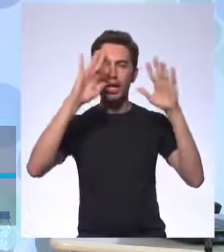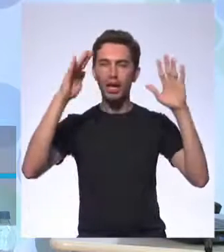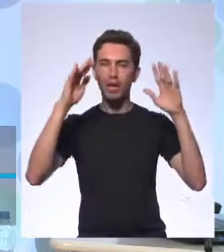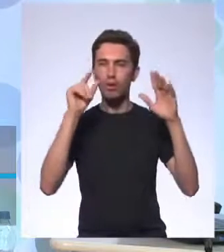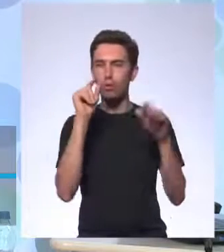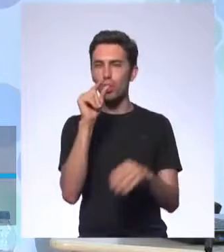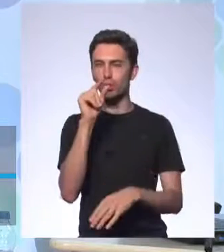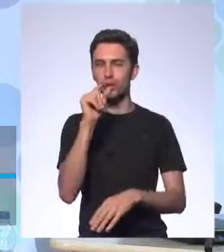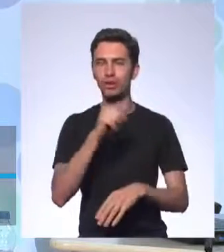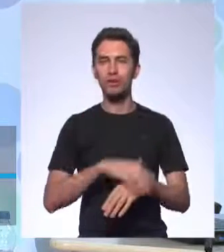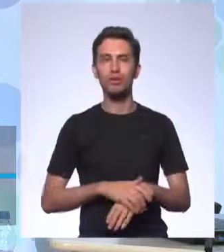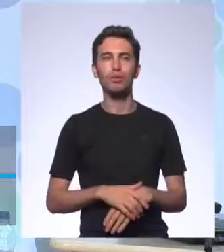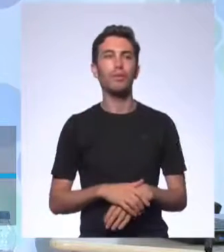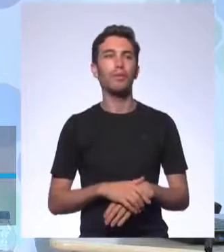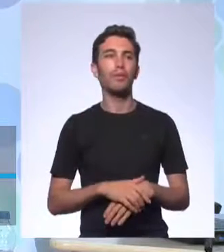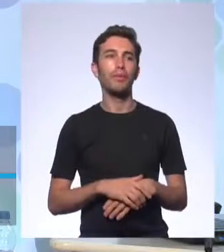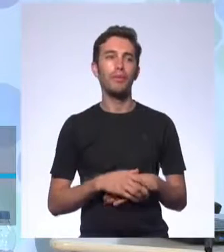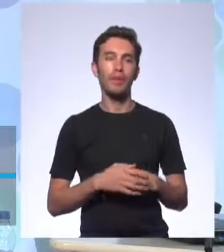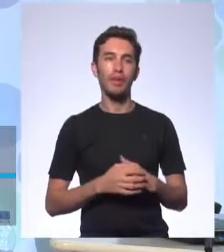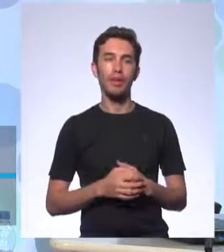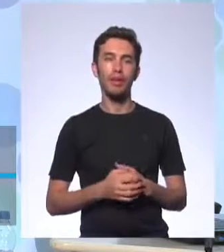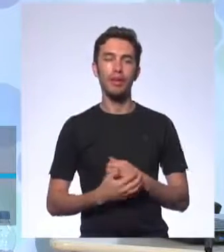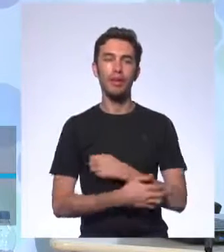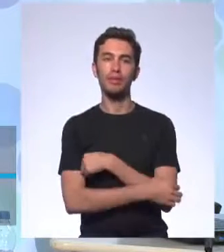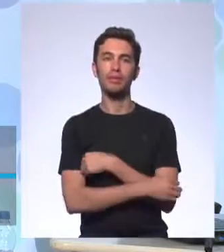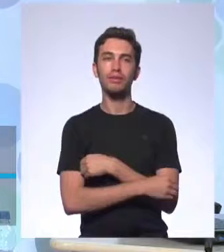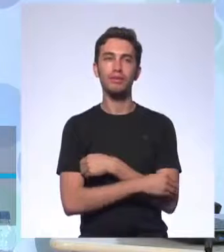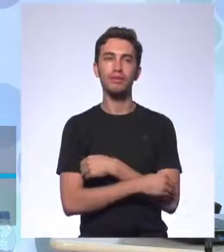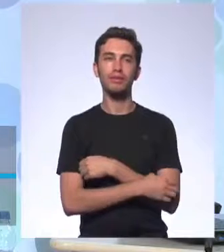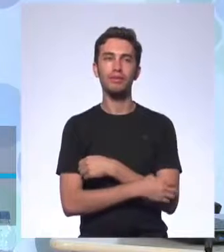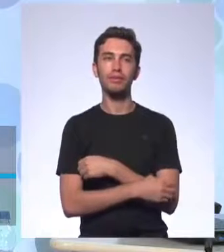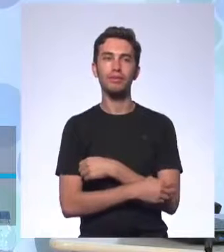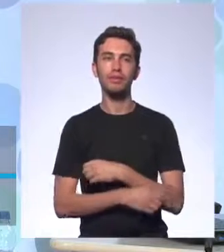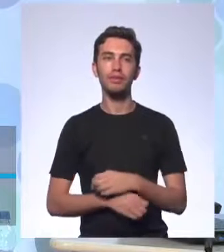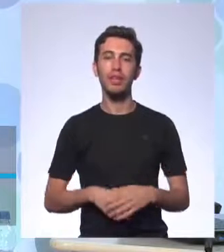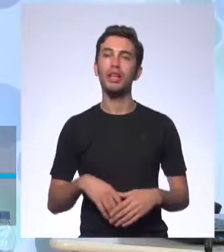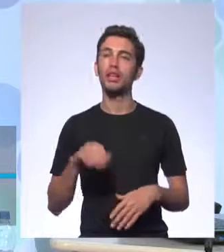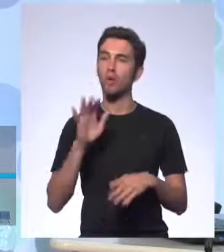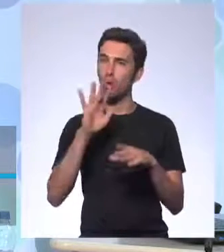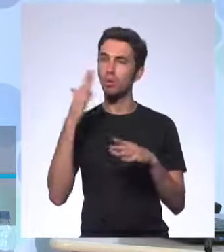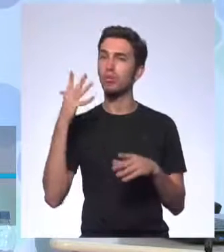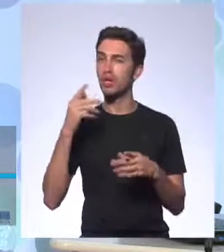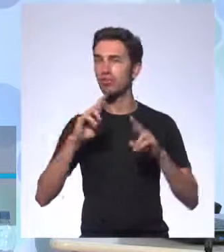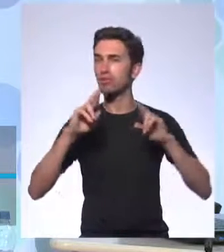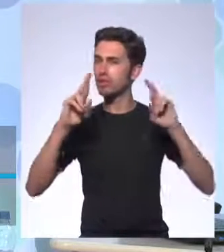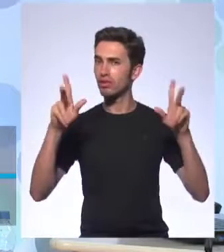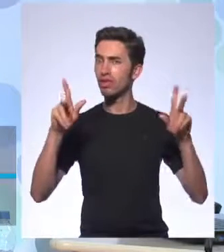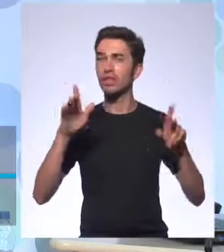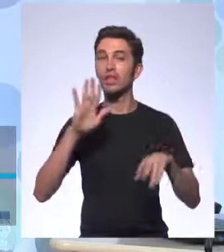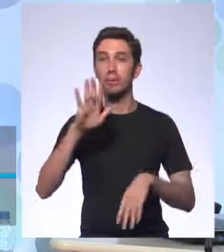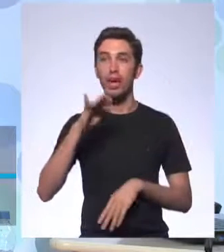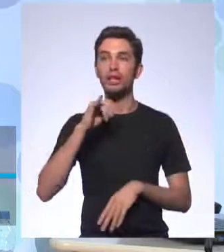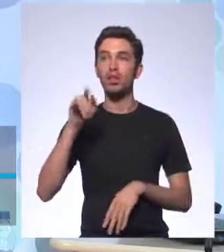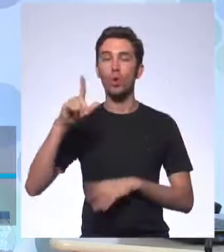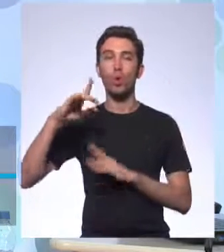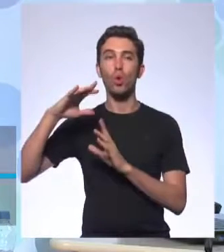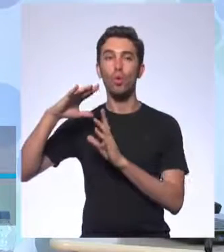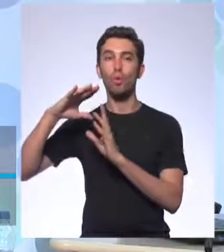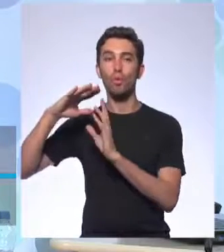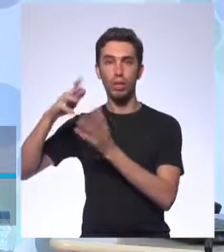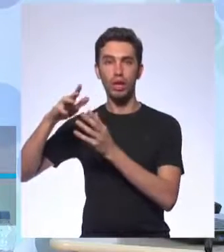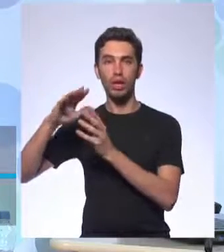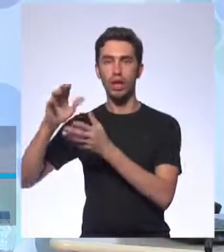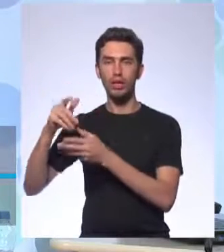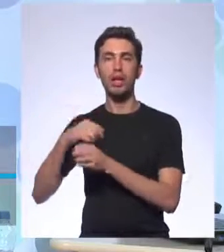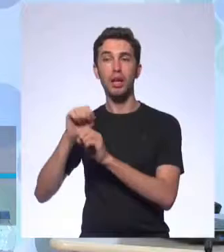celeste, que é o que a gente fala. Então, é assim, primeira coisa, é o brilho mesmo, né? Mas o planeta brilha também,